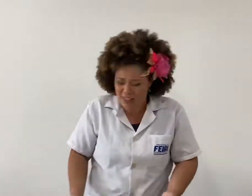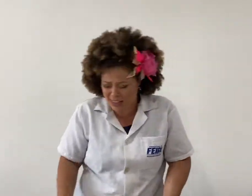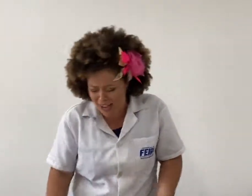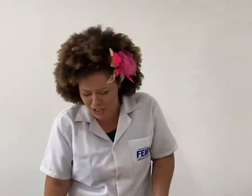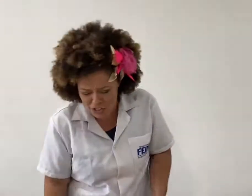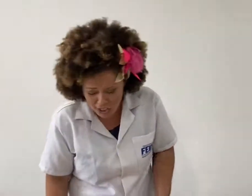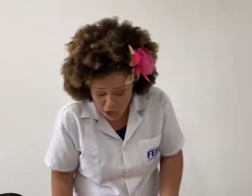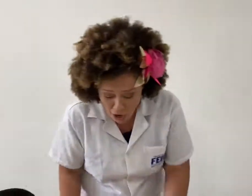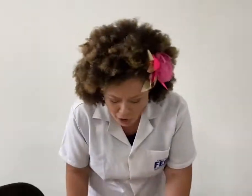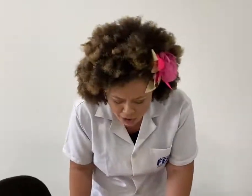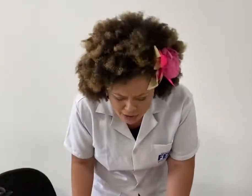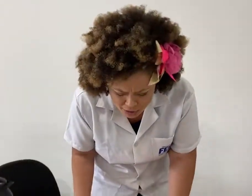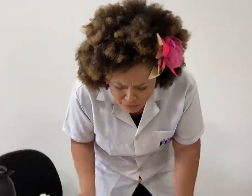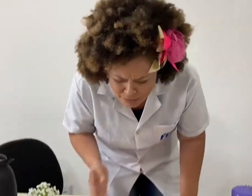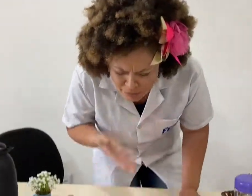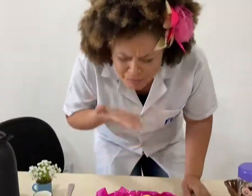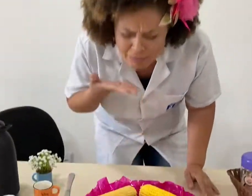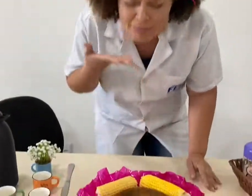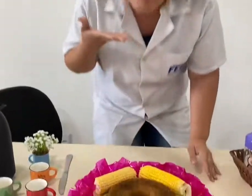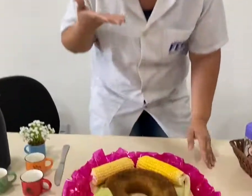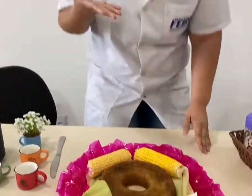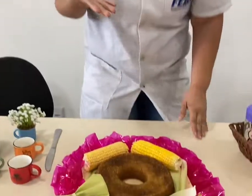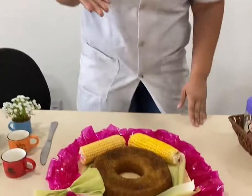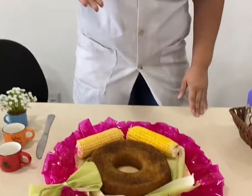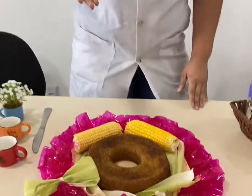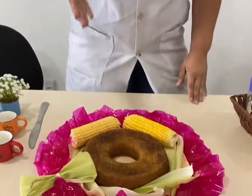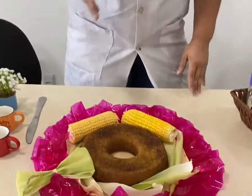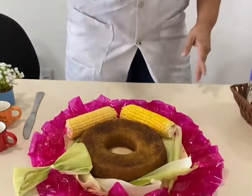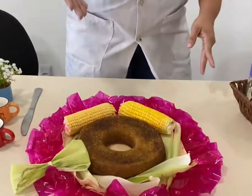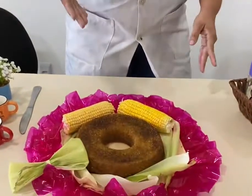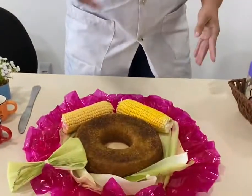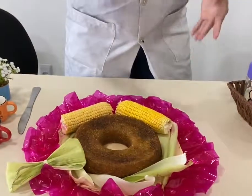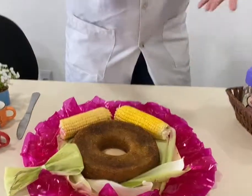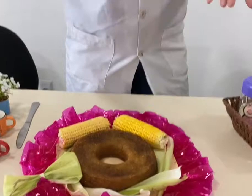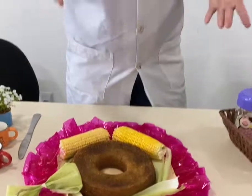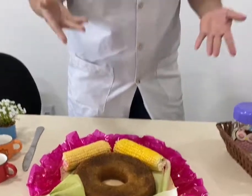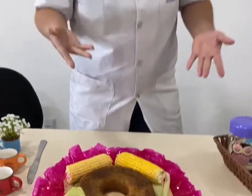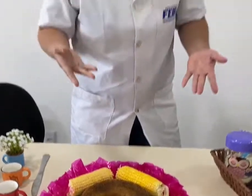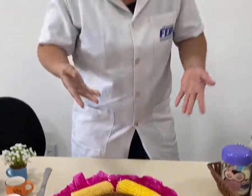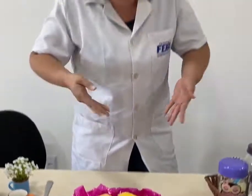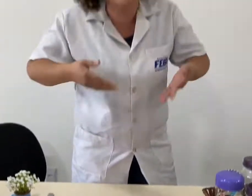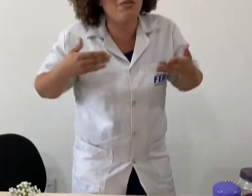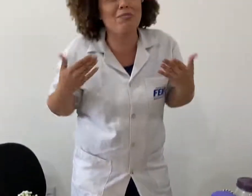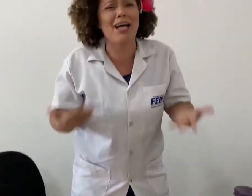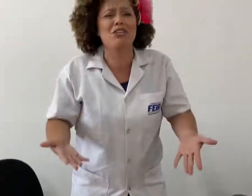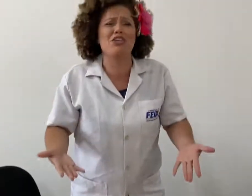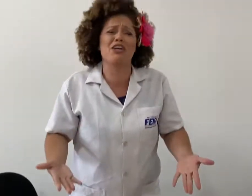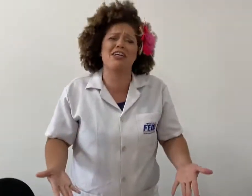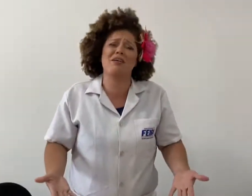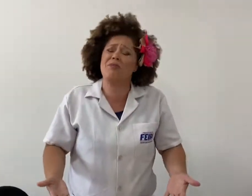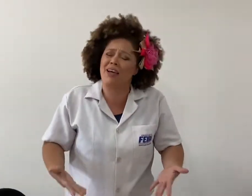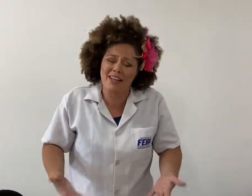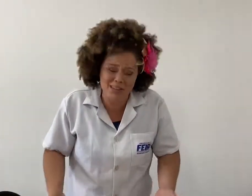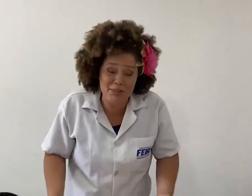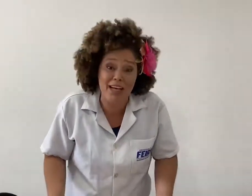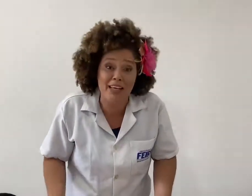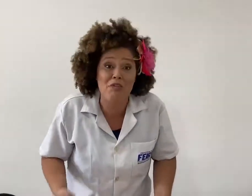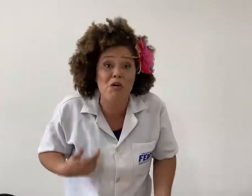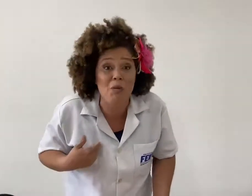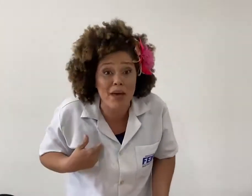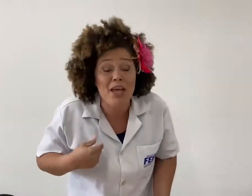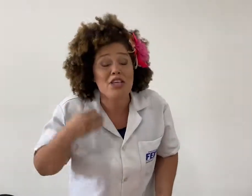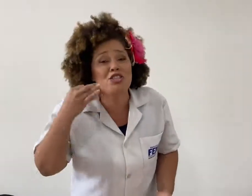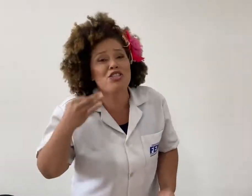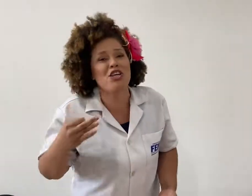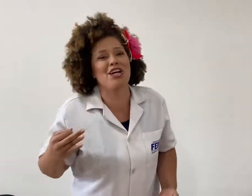coisa fantástica. Olha só. Que cheirinho. E nesse momento, o Anderson tá como, gente? O Anderson tá chorando porque ele não tá aqui. Eu